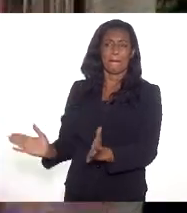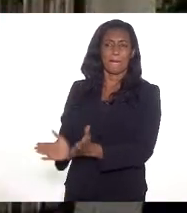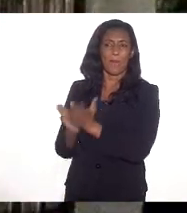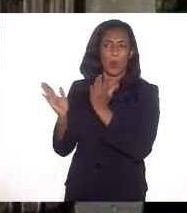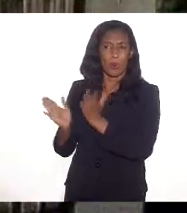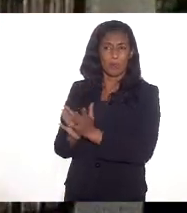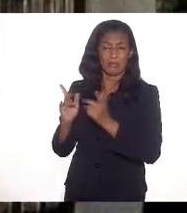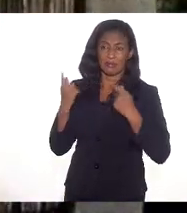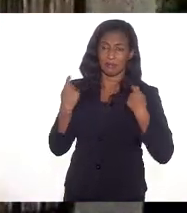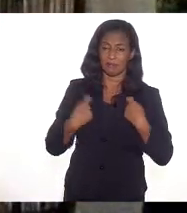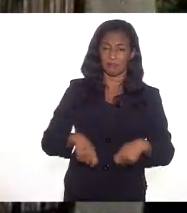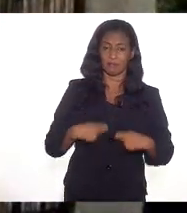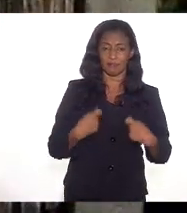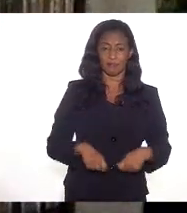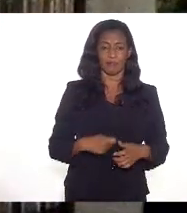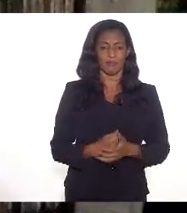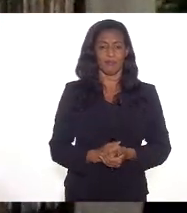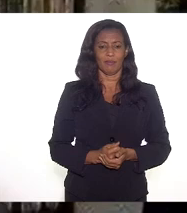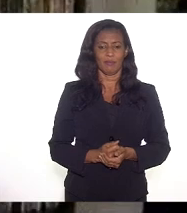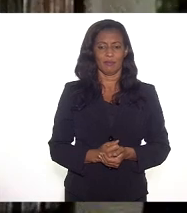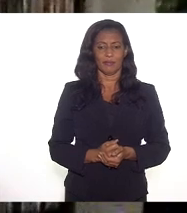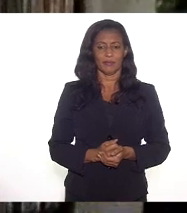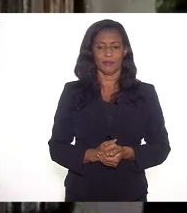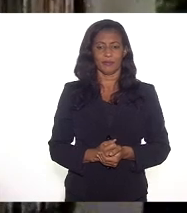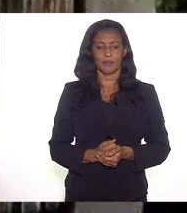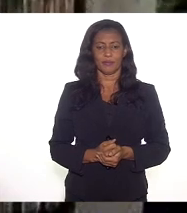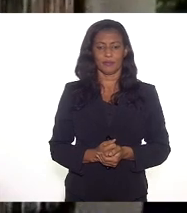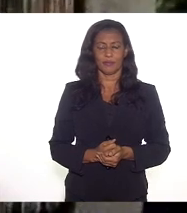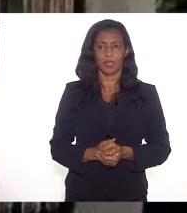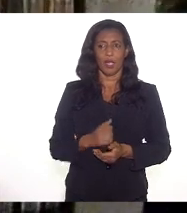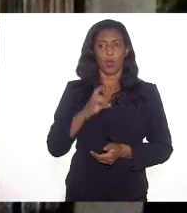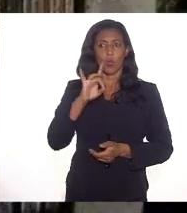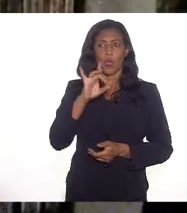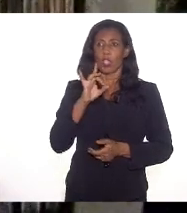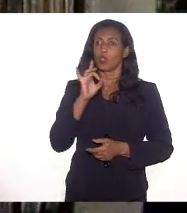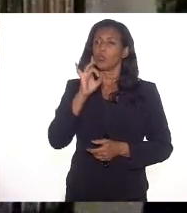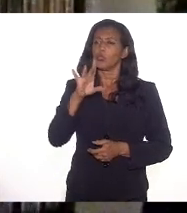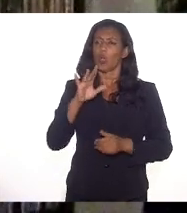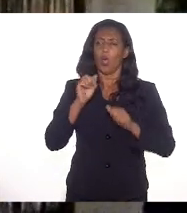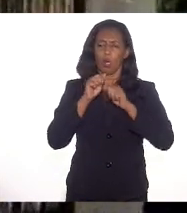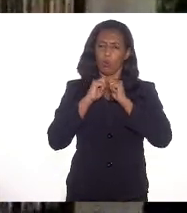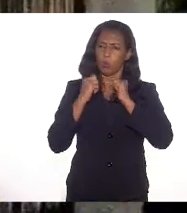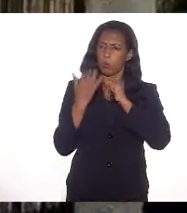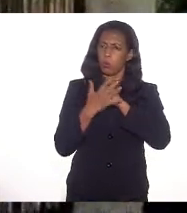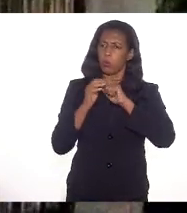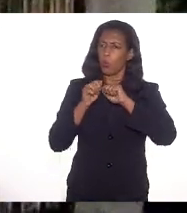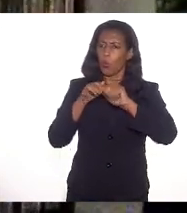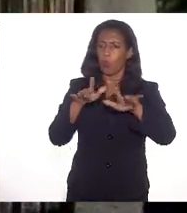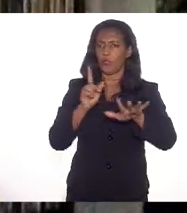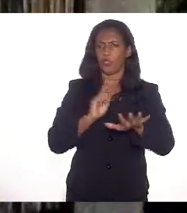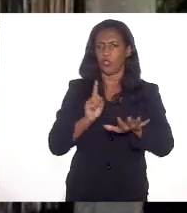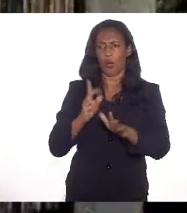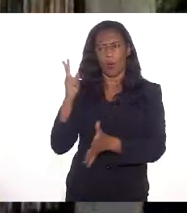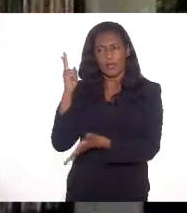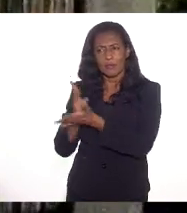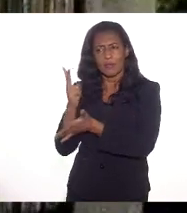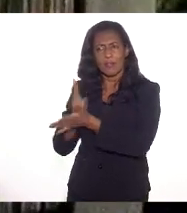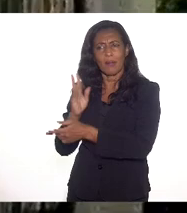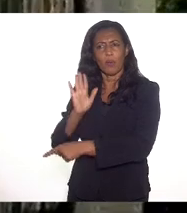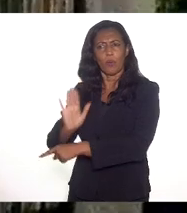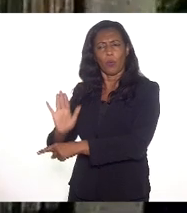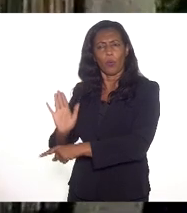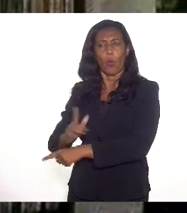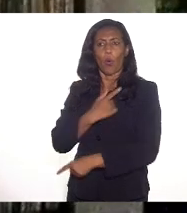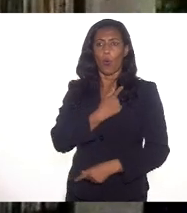Deveria, e isso não deveria estar restrito só à pandemia. O governo envia uma